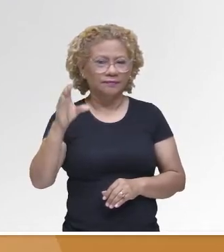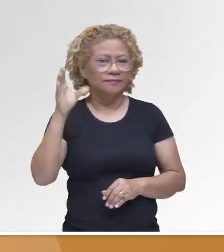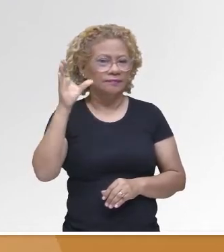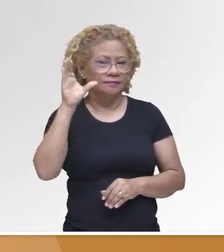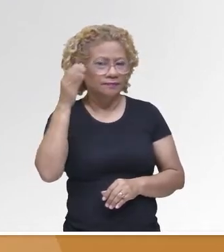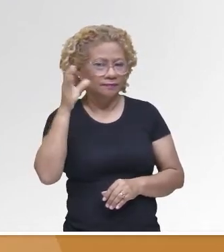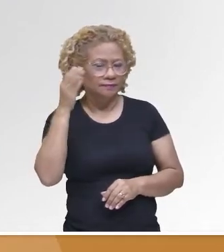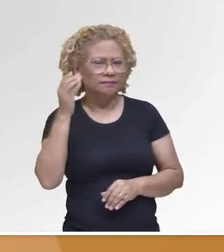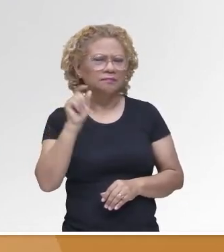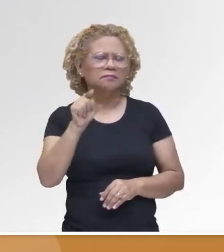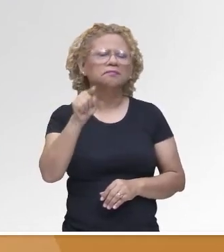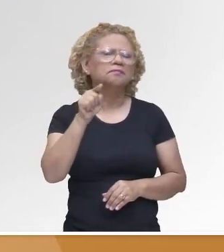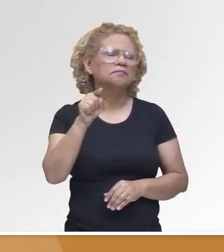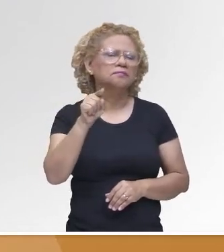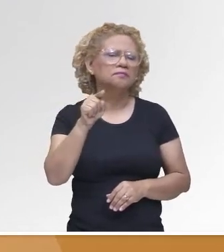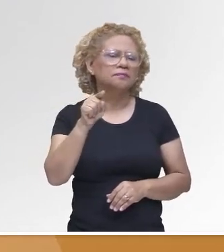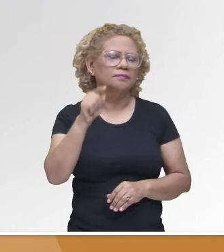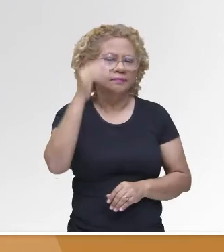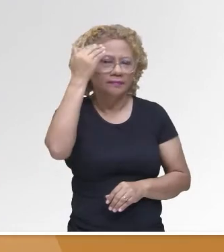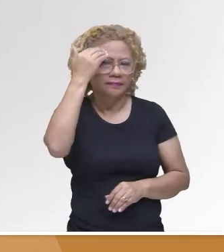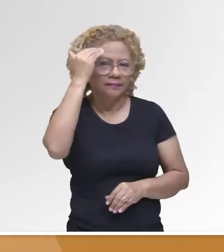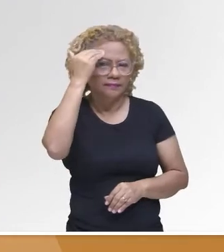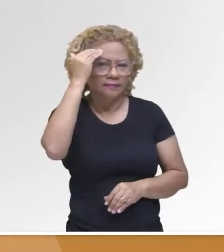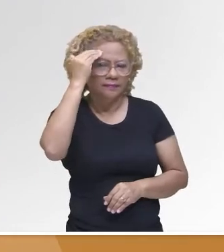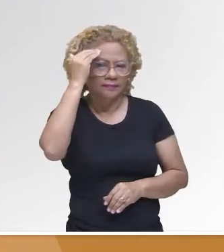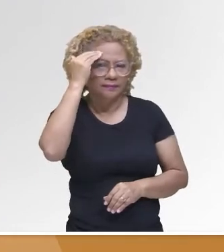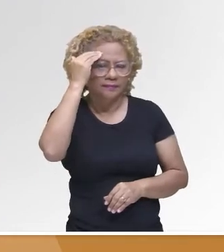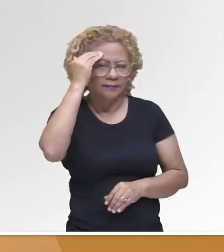vocês entendem por método? Em uma palavra.